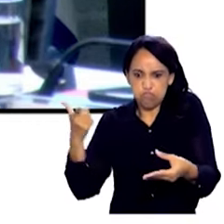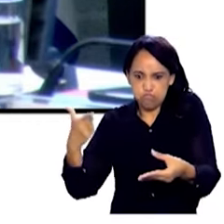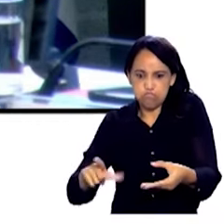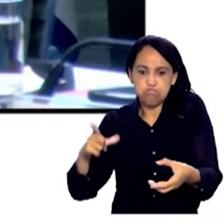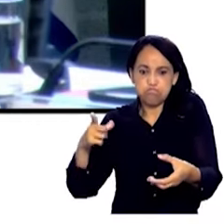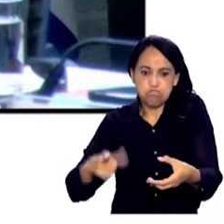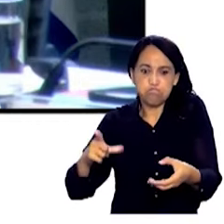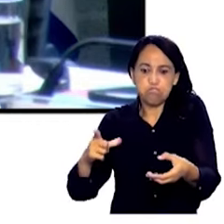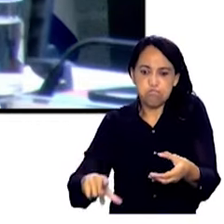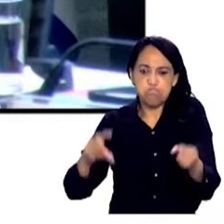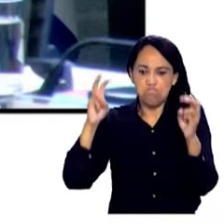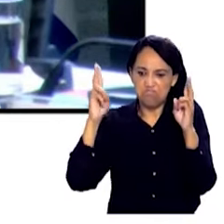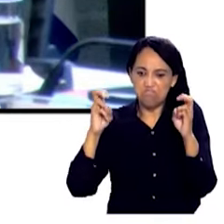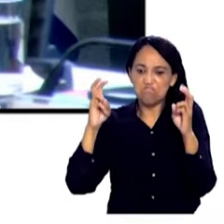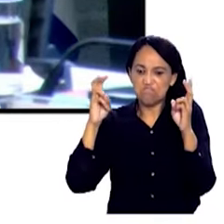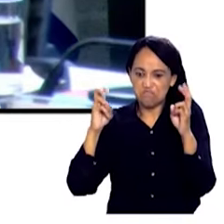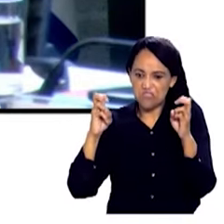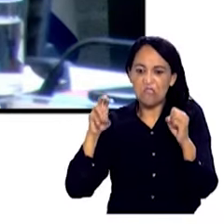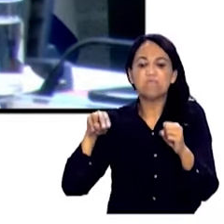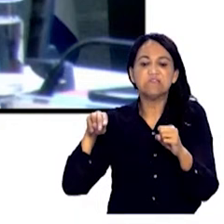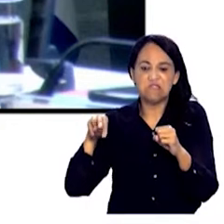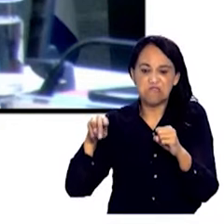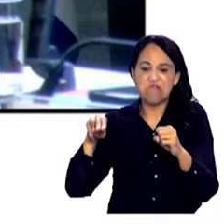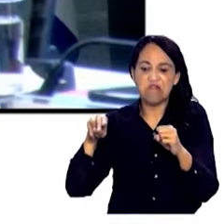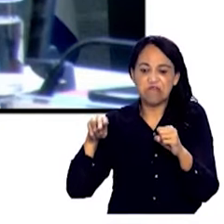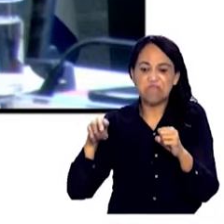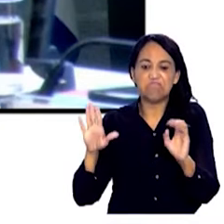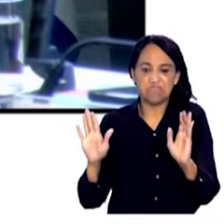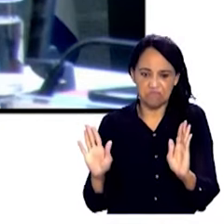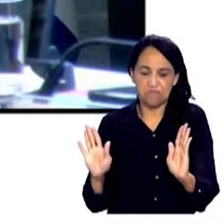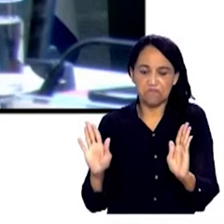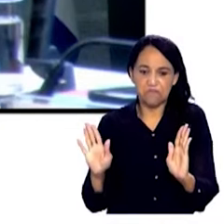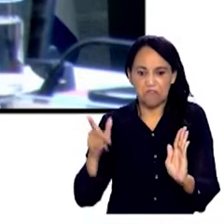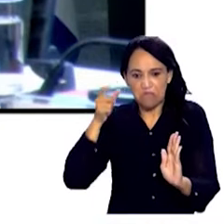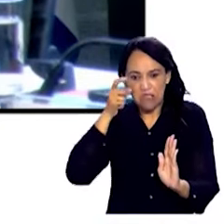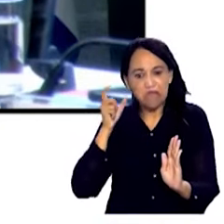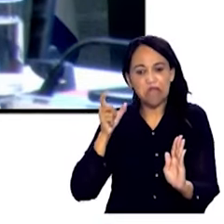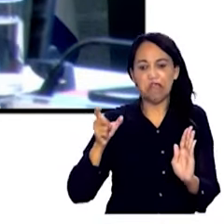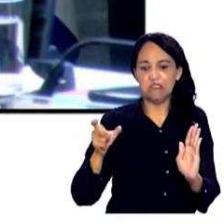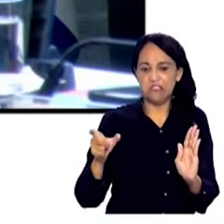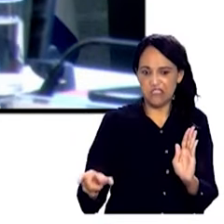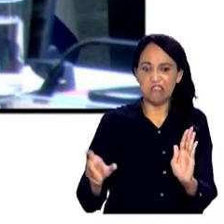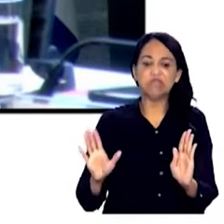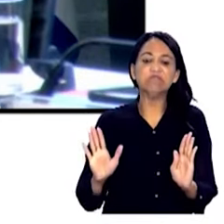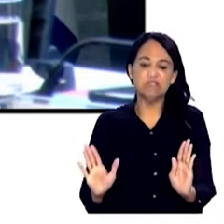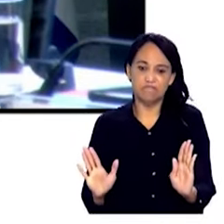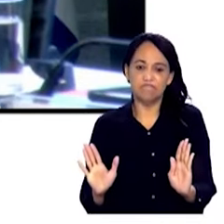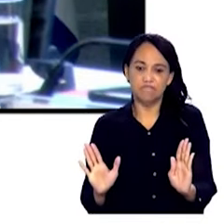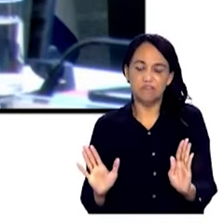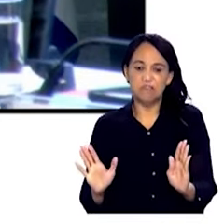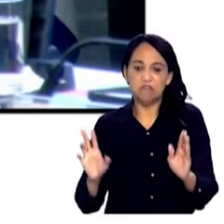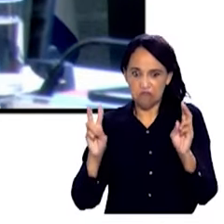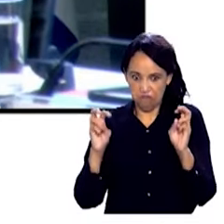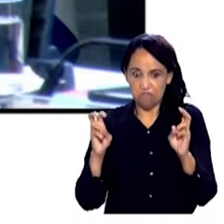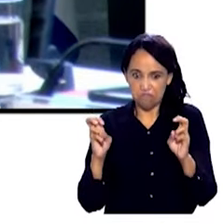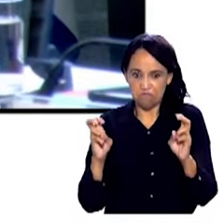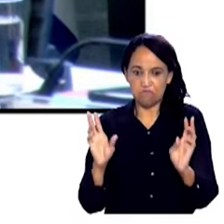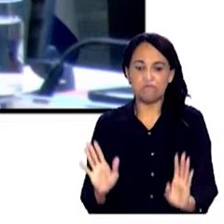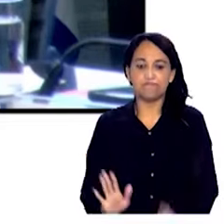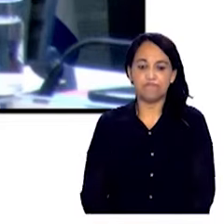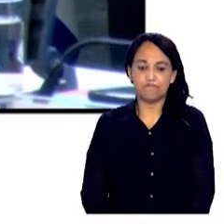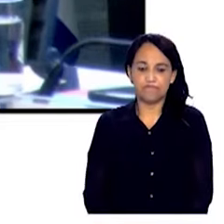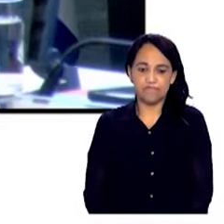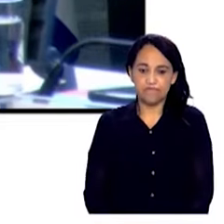vocês ter em conta eh como que é interessante eh o o tema Hum